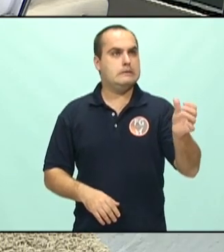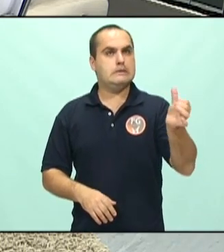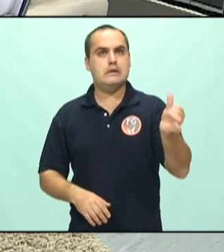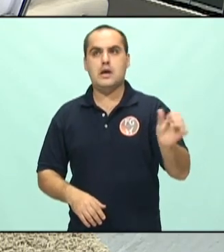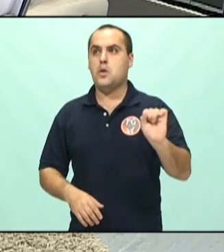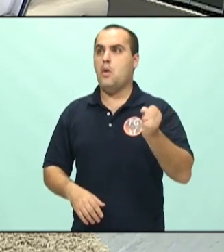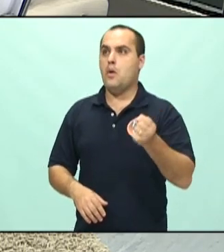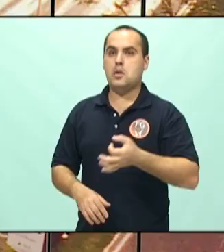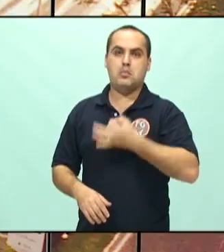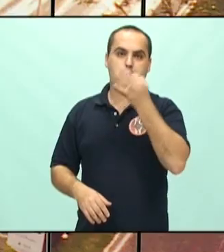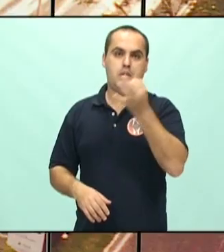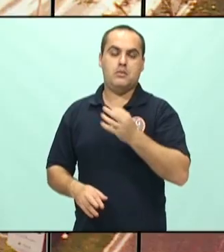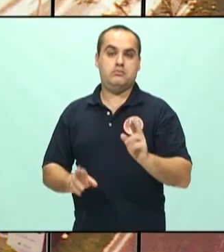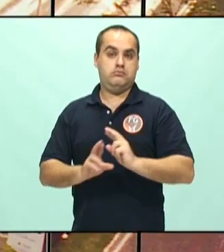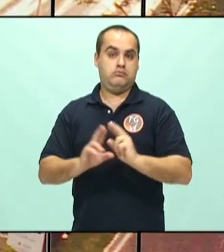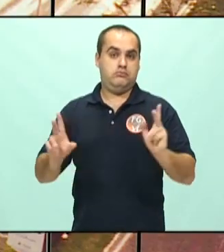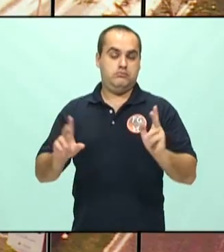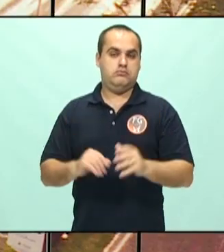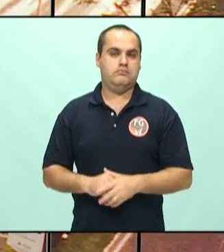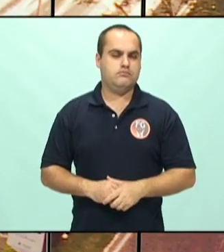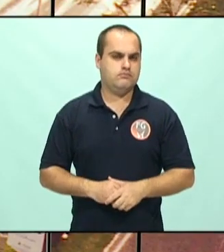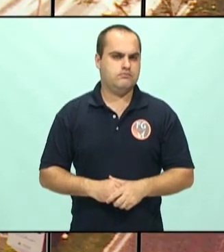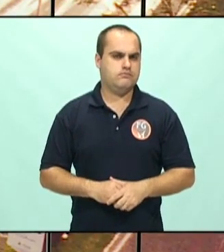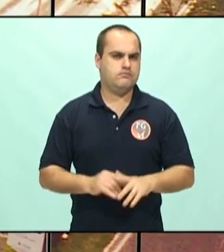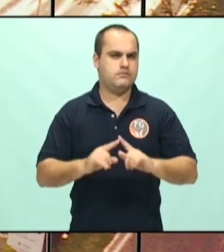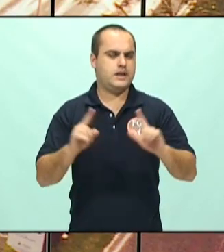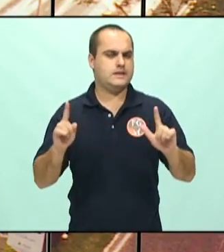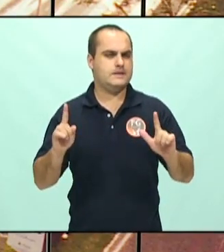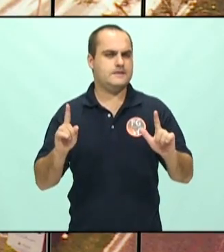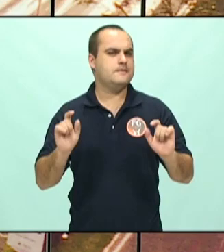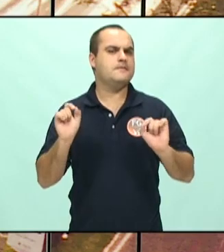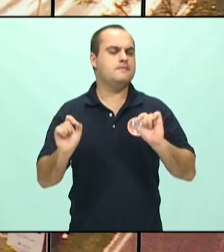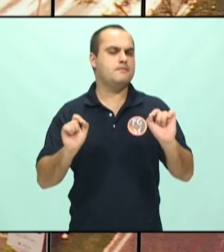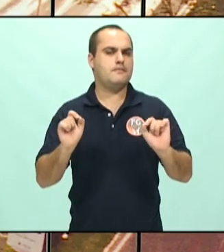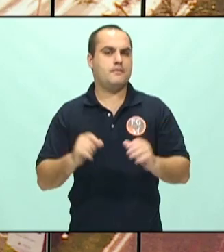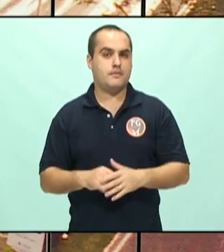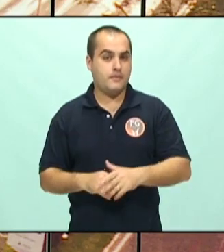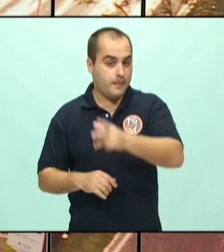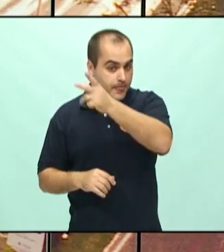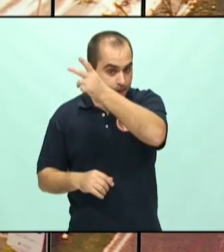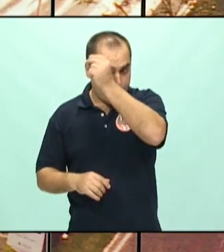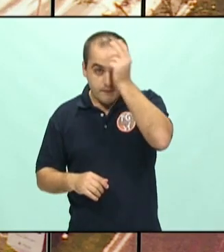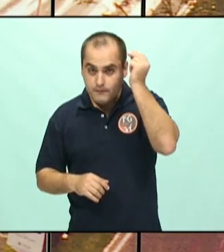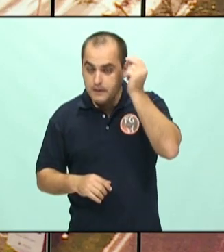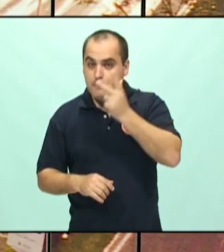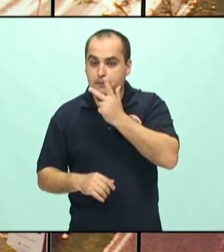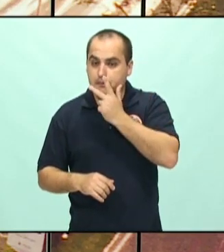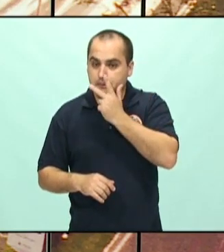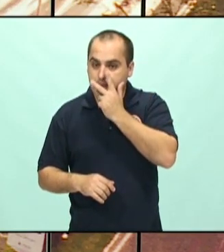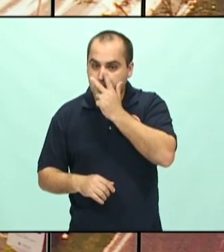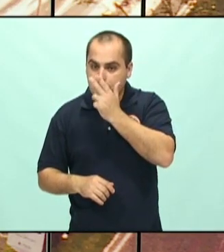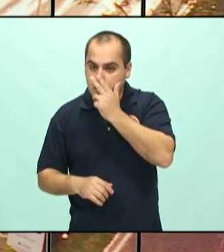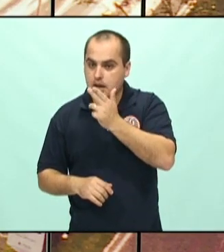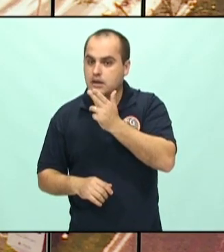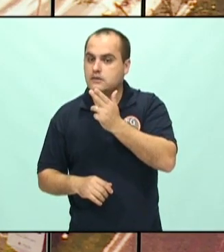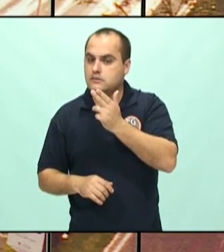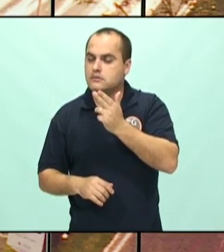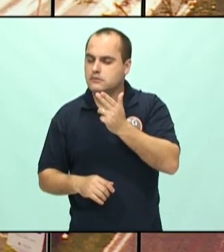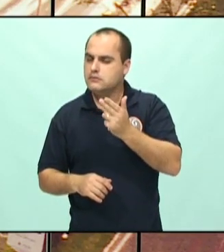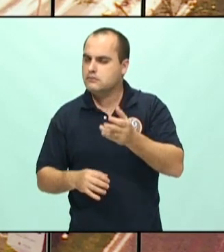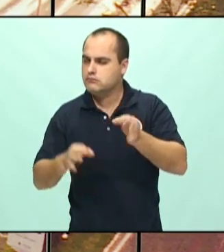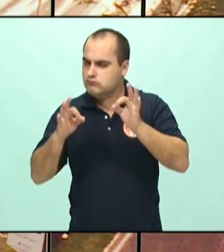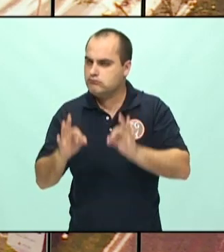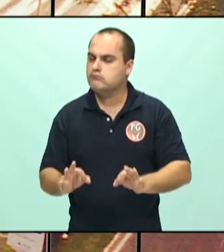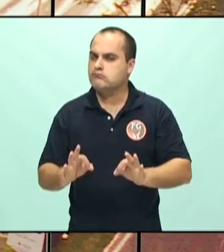diferentes a grande história é o prefeito eu acho que está fazendo uma coisa correta o prefeito volnei morastoni